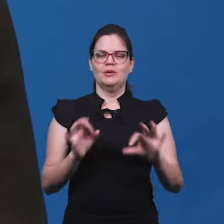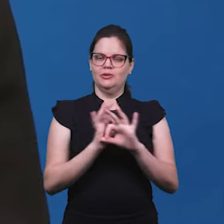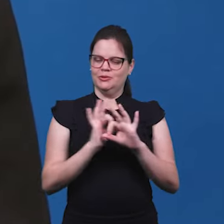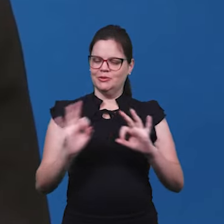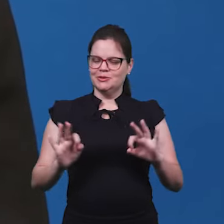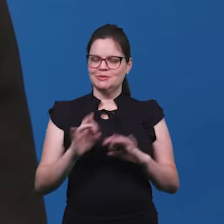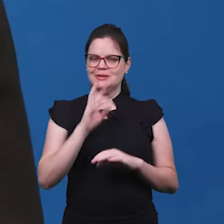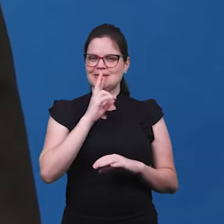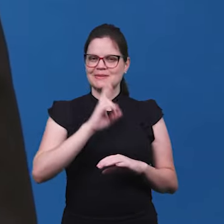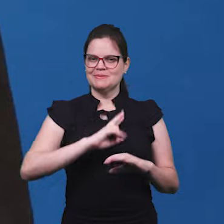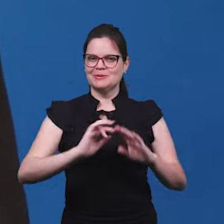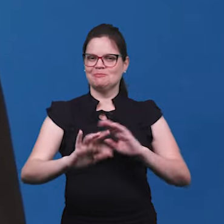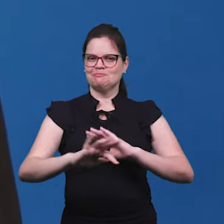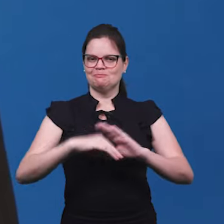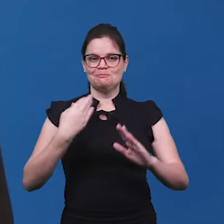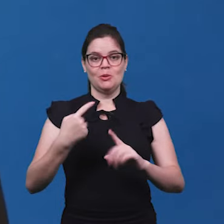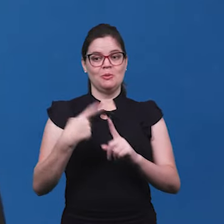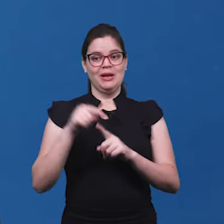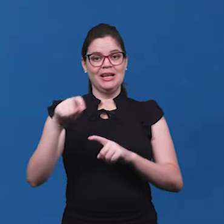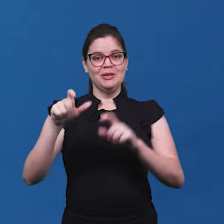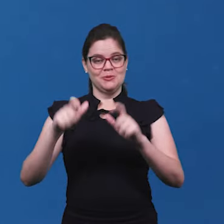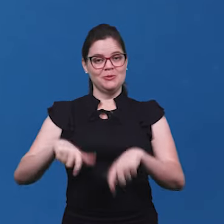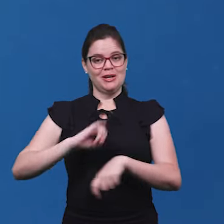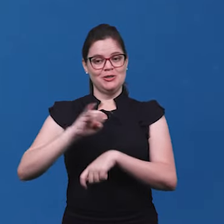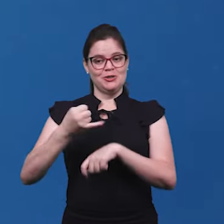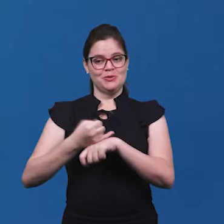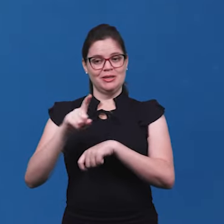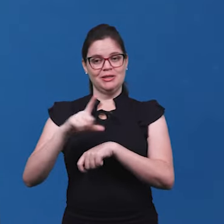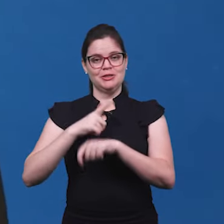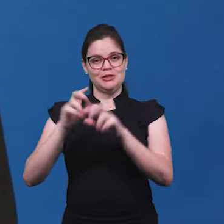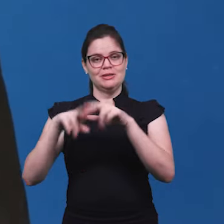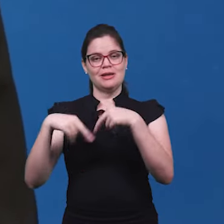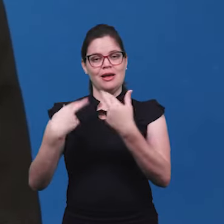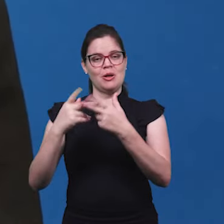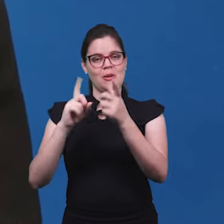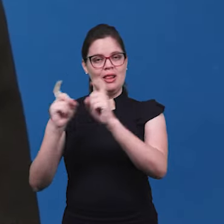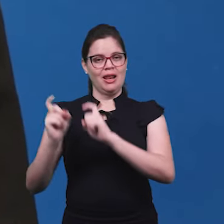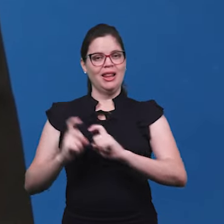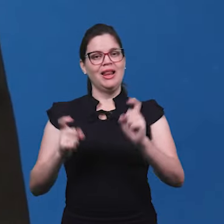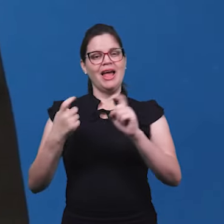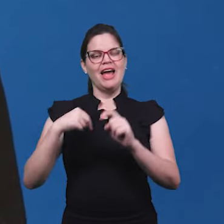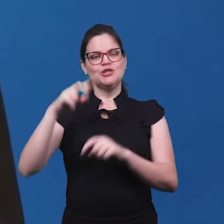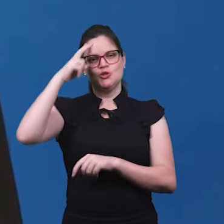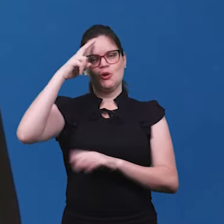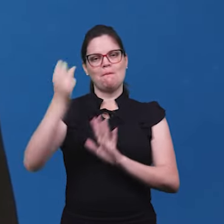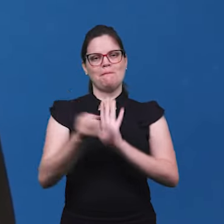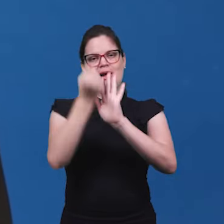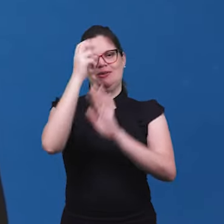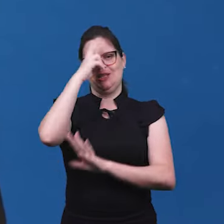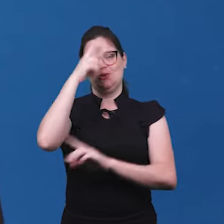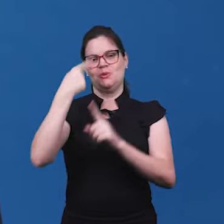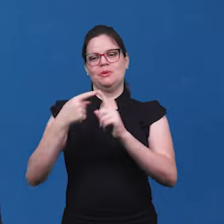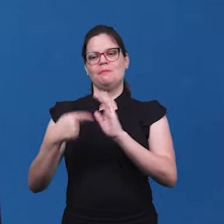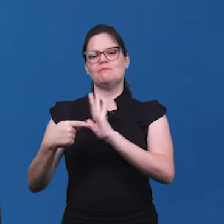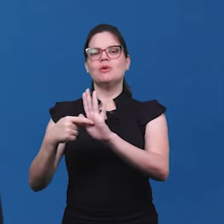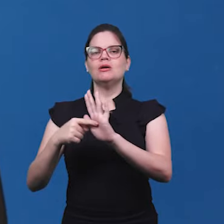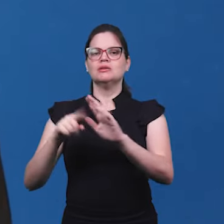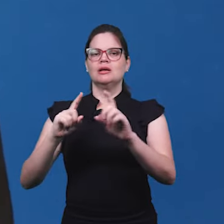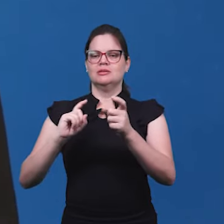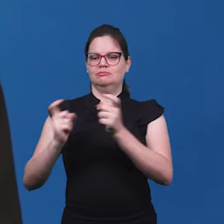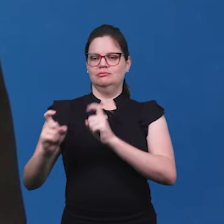bem, Daniel. Naquele momento ocorria exatamente esse acontecimento histórico da reunião do Concílio de